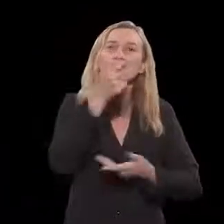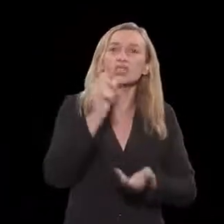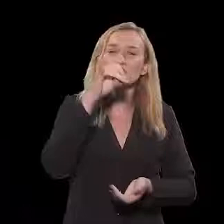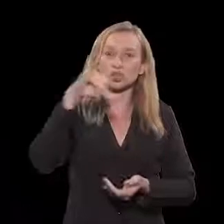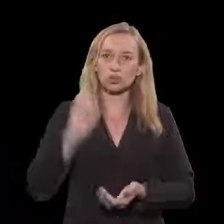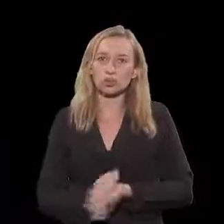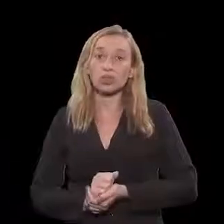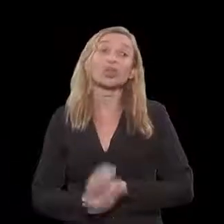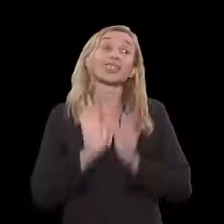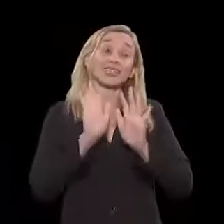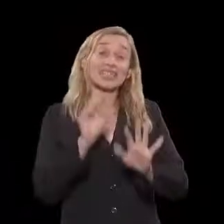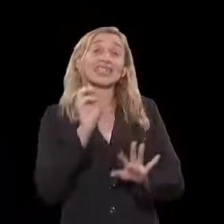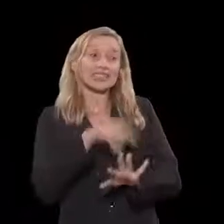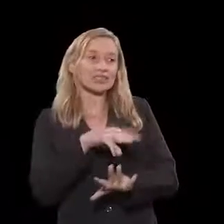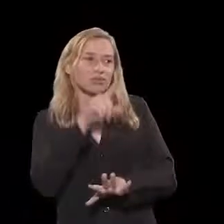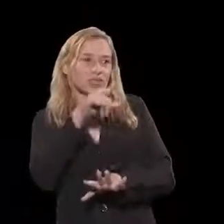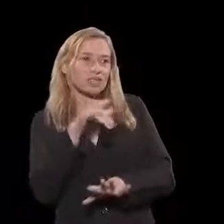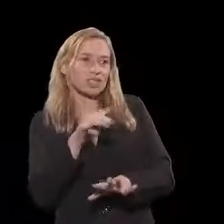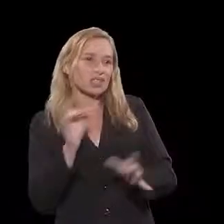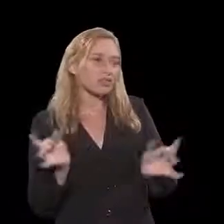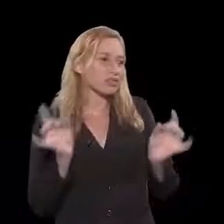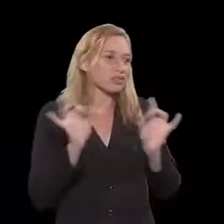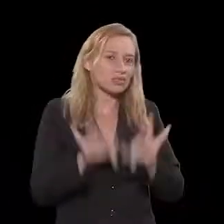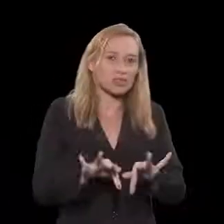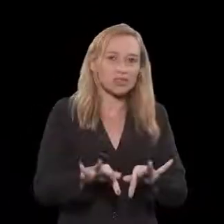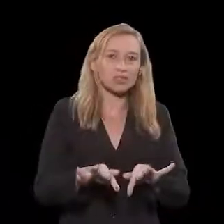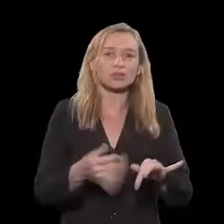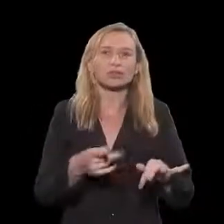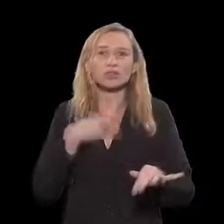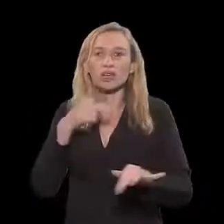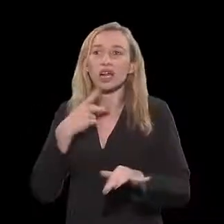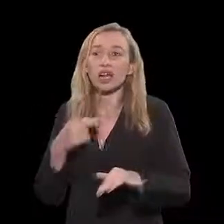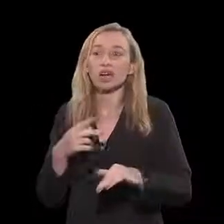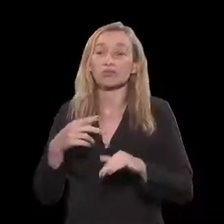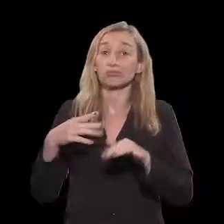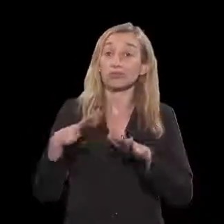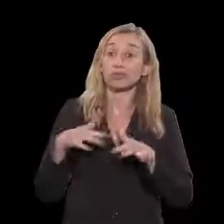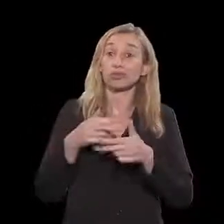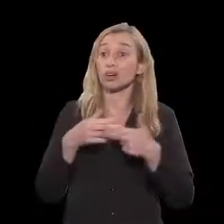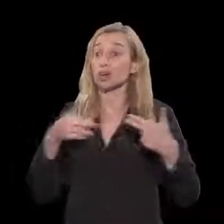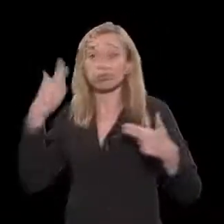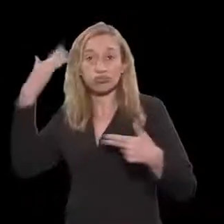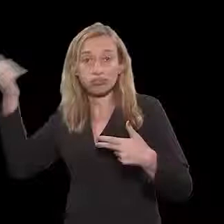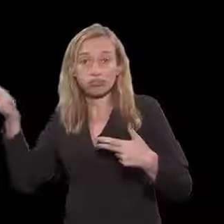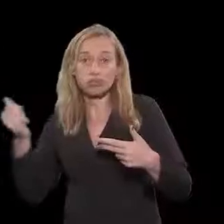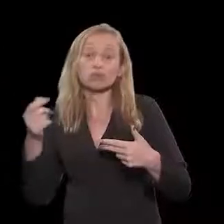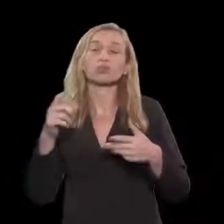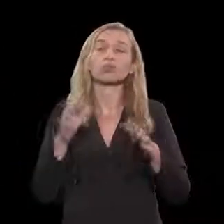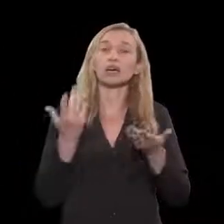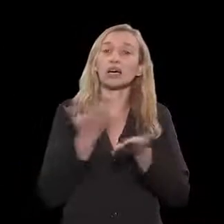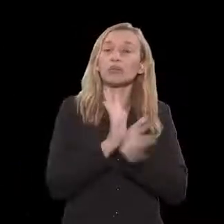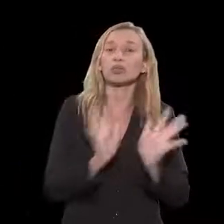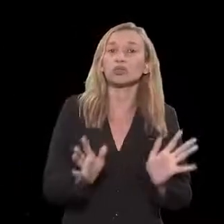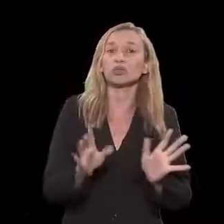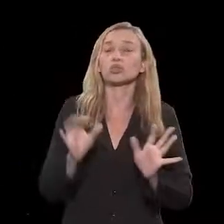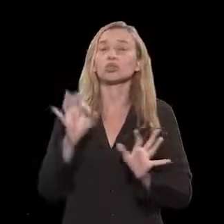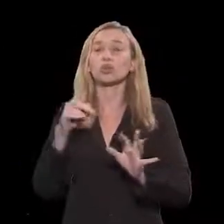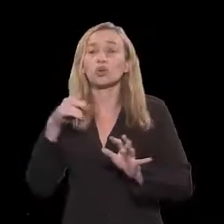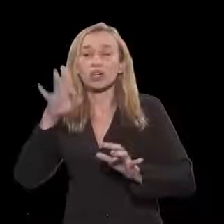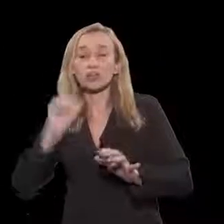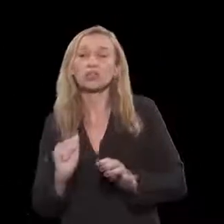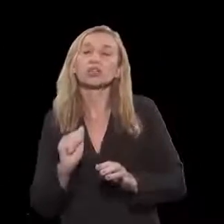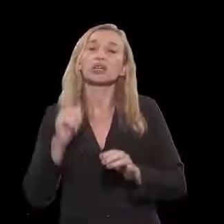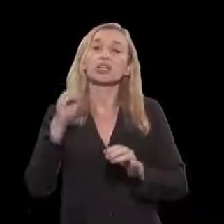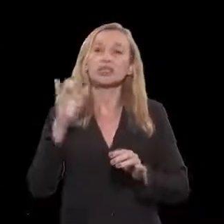Inclusive, Neide, essa pergunta que você acabou de me falar foi uma das grandes polêmicas quando a gente foi finalizar o programa da Leci Brandão, né? Até